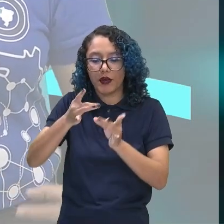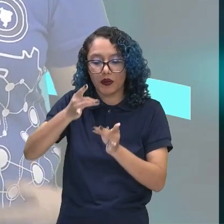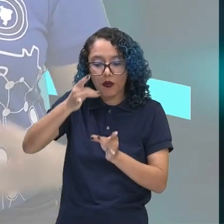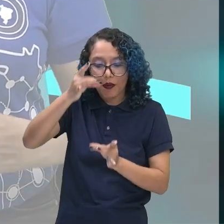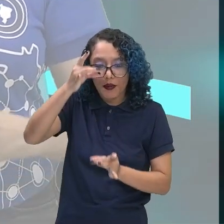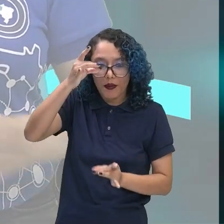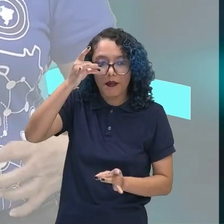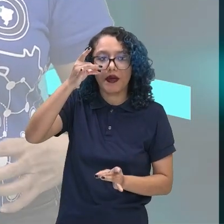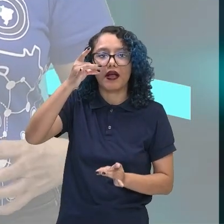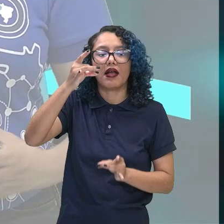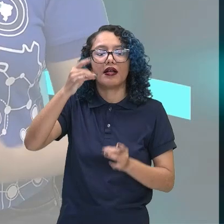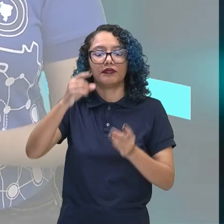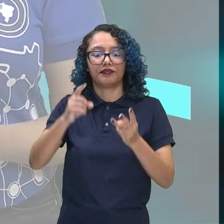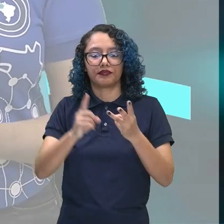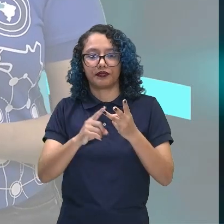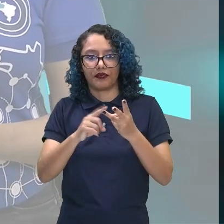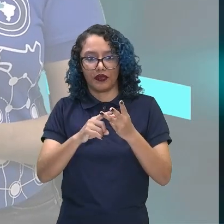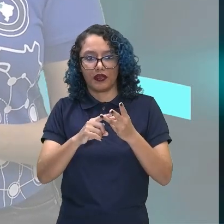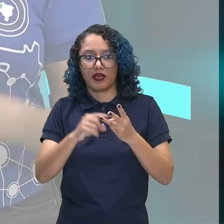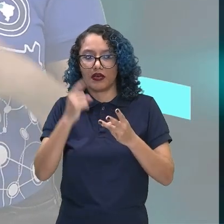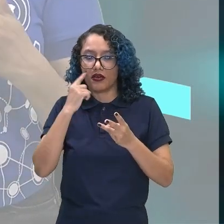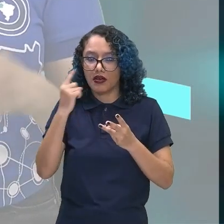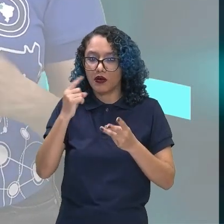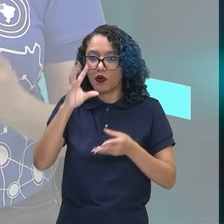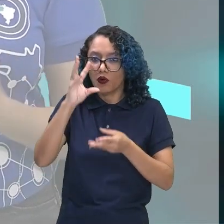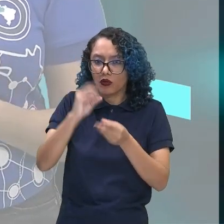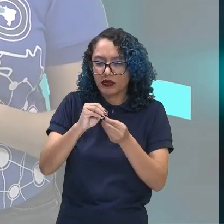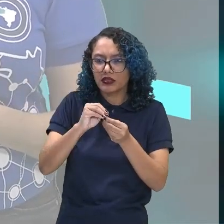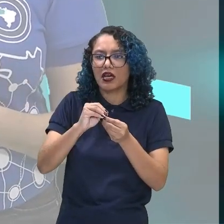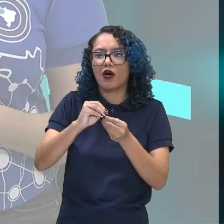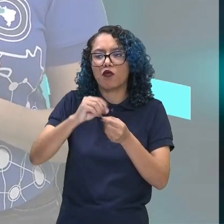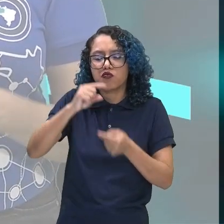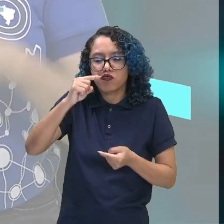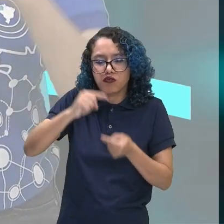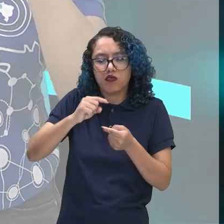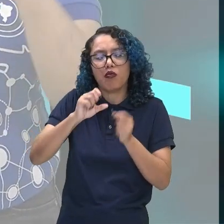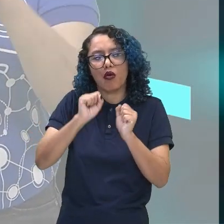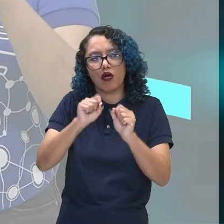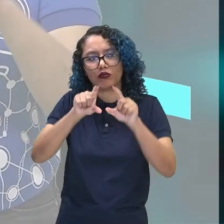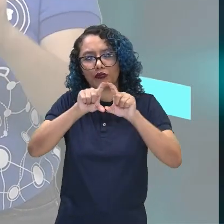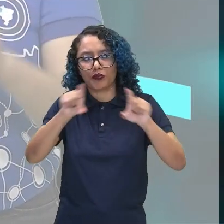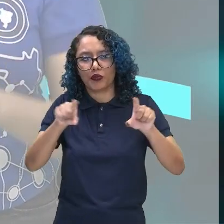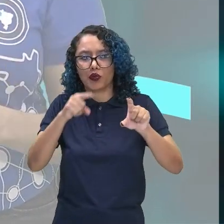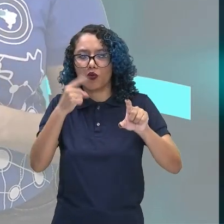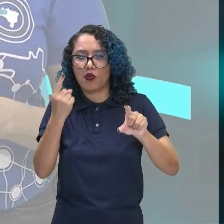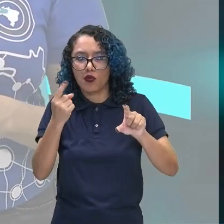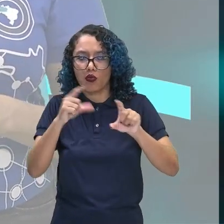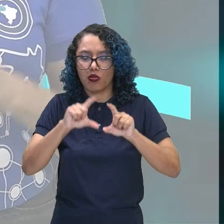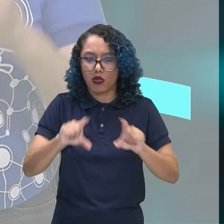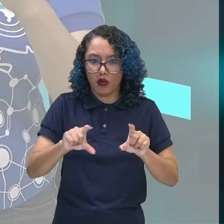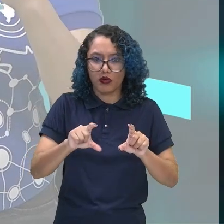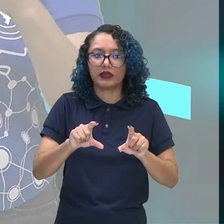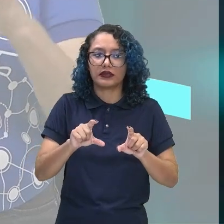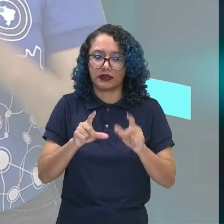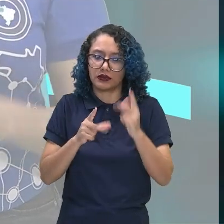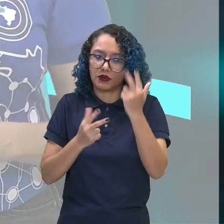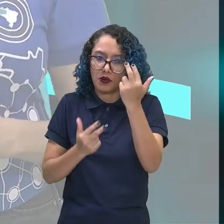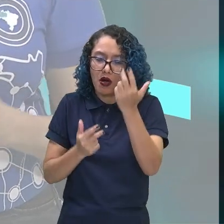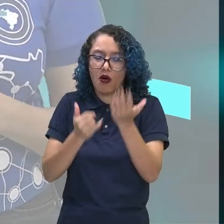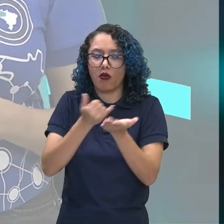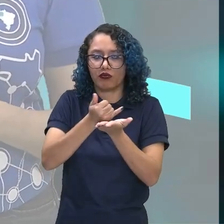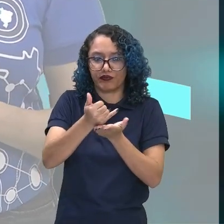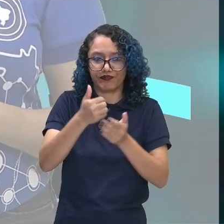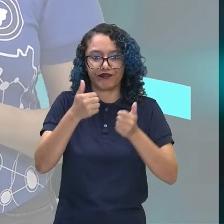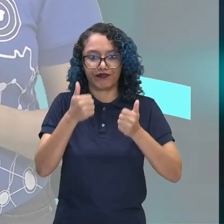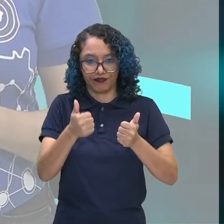a conclusão também, né, pode ser usado 1 ou 2 parágrafos, assim como na introdução.